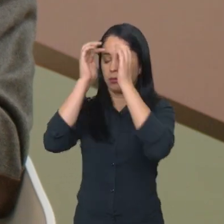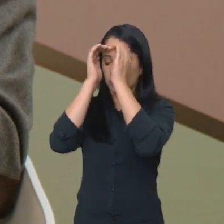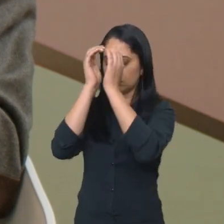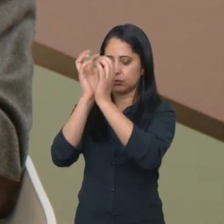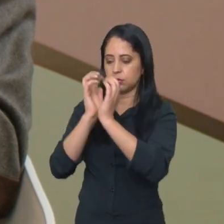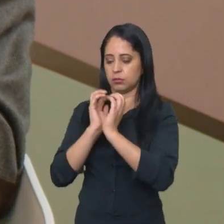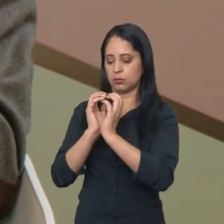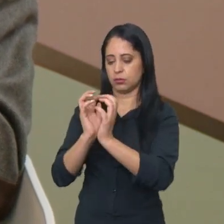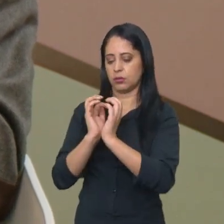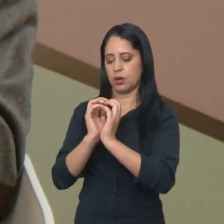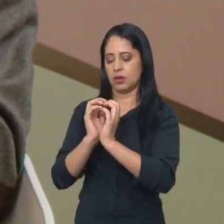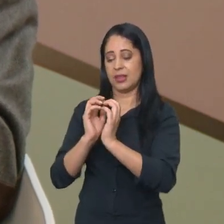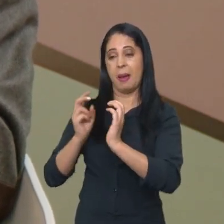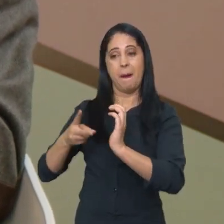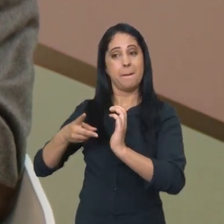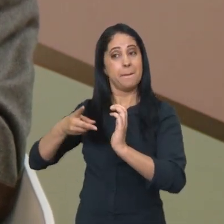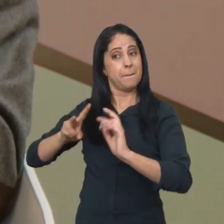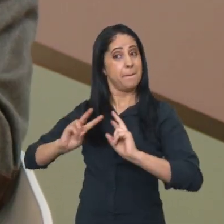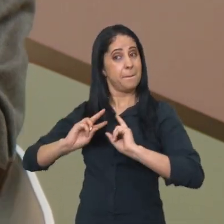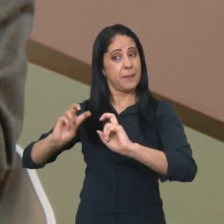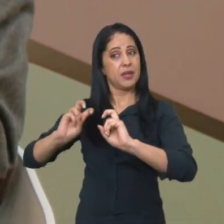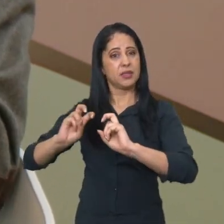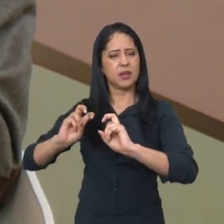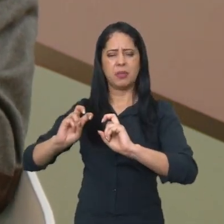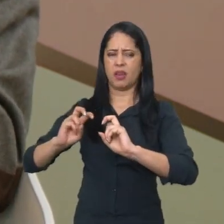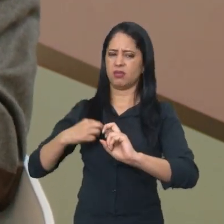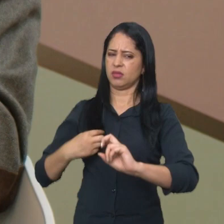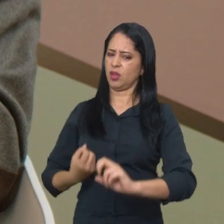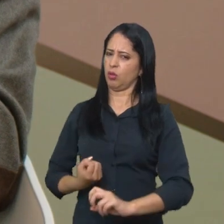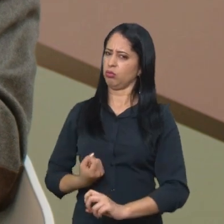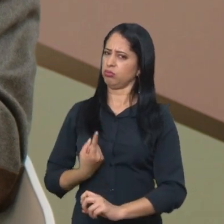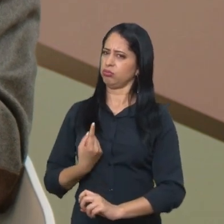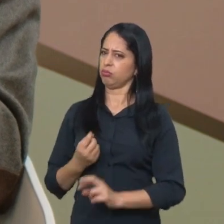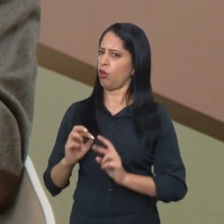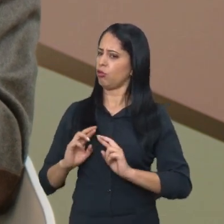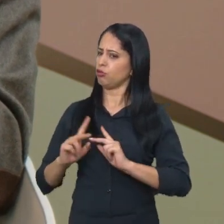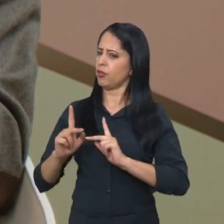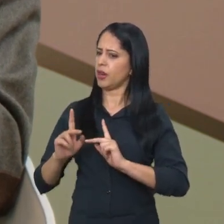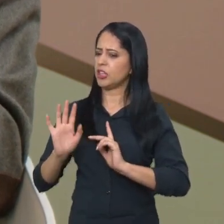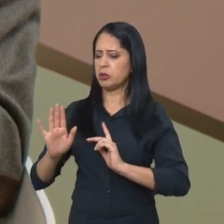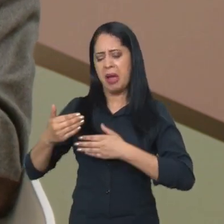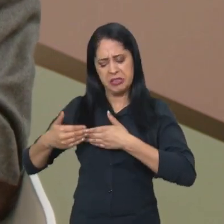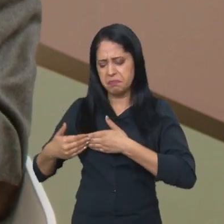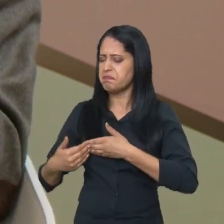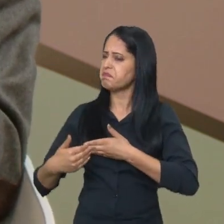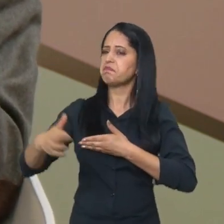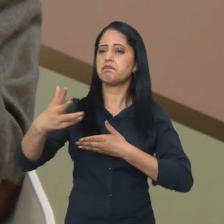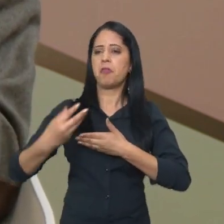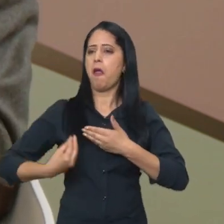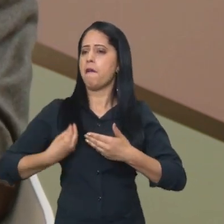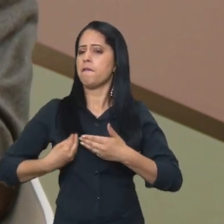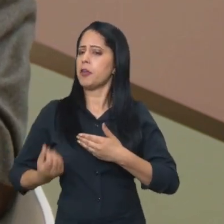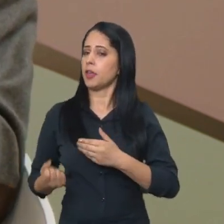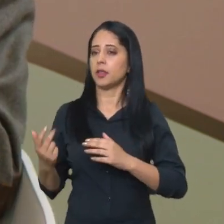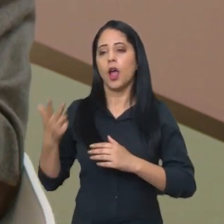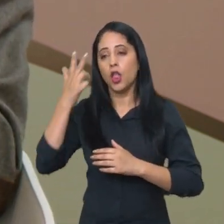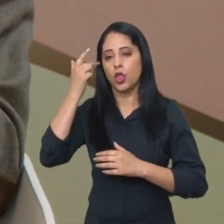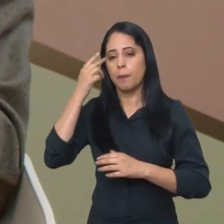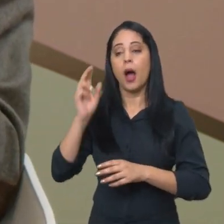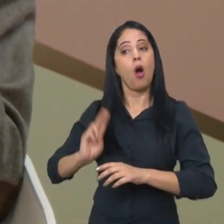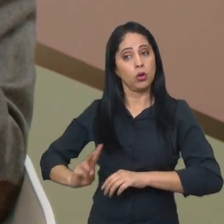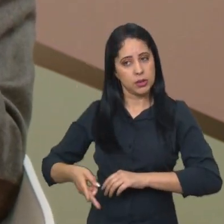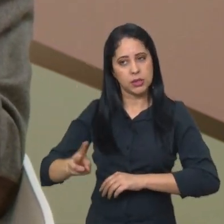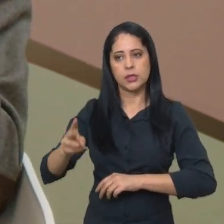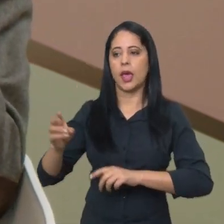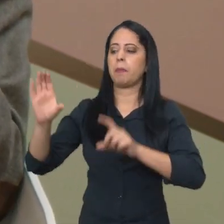seu funcionamento, mas que não altera a tua funcionalidade. Você continua tocando a vida, com autonomia,